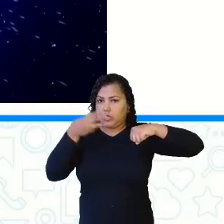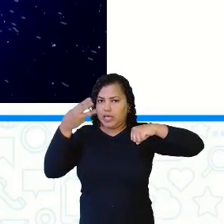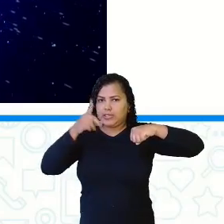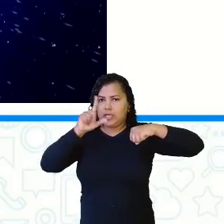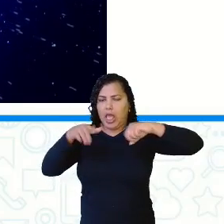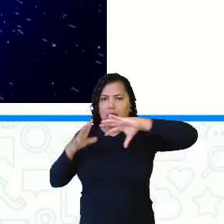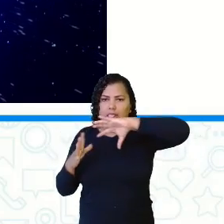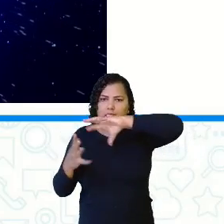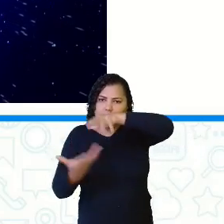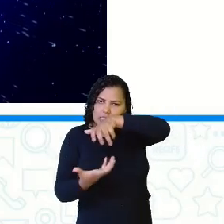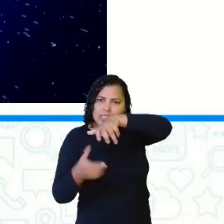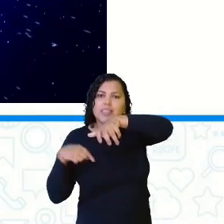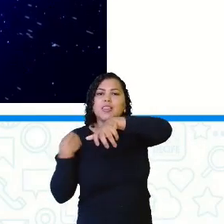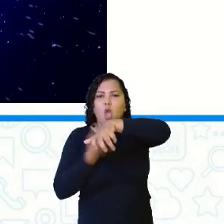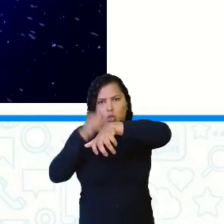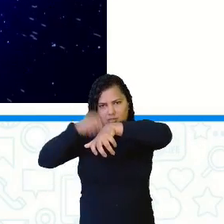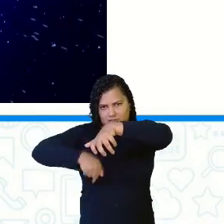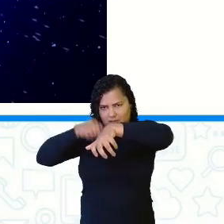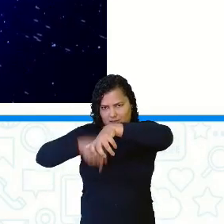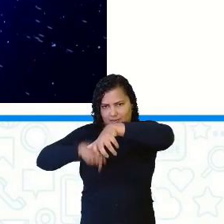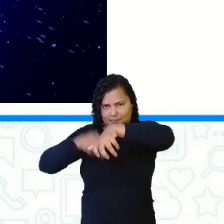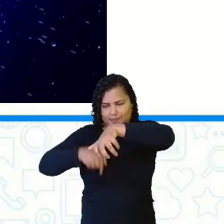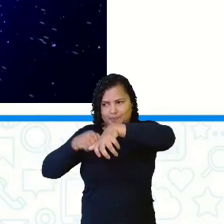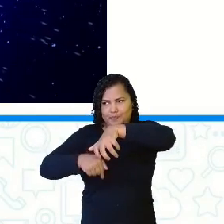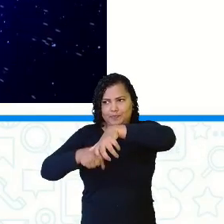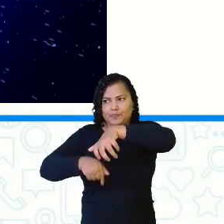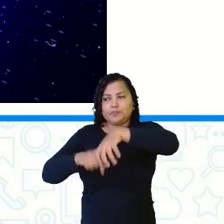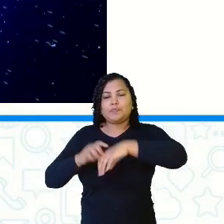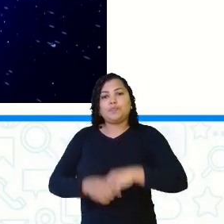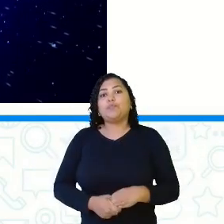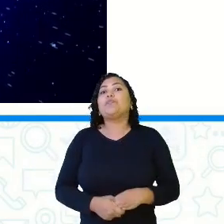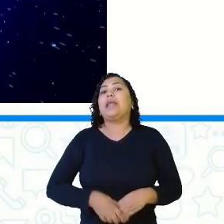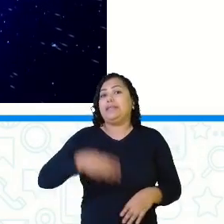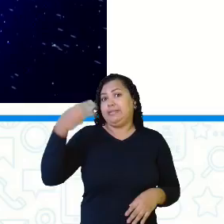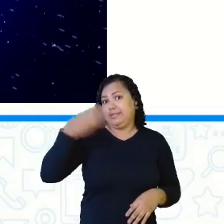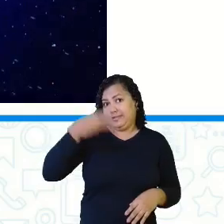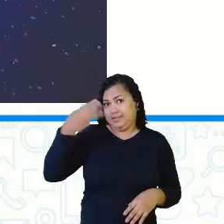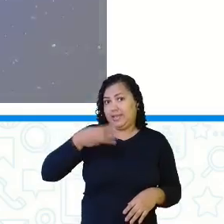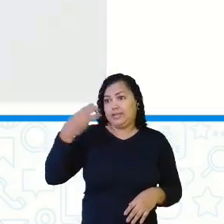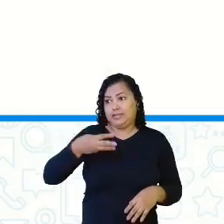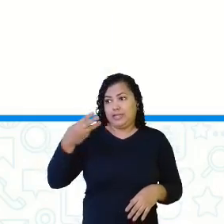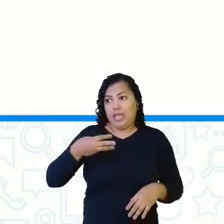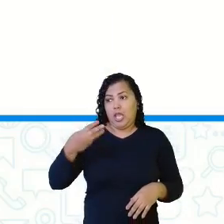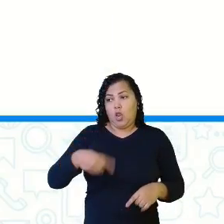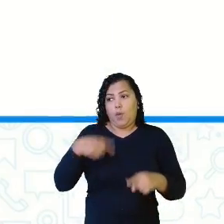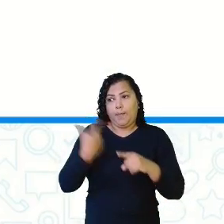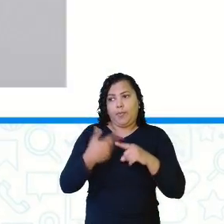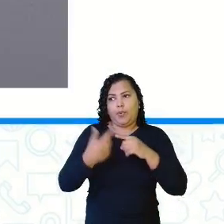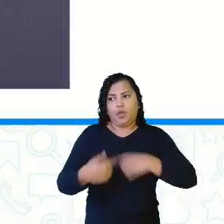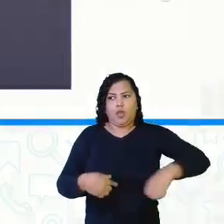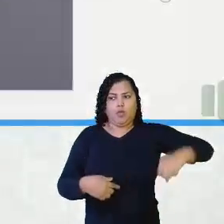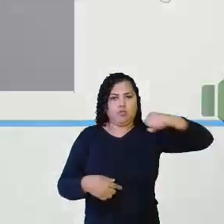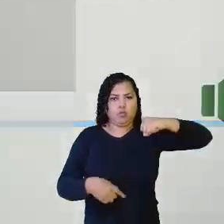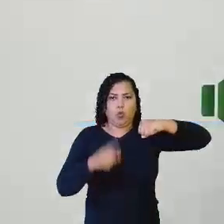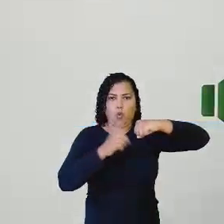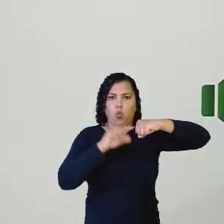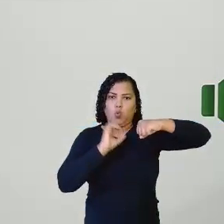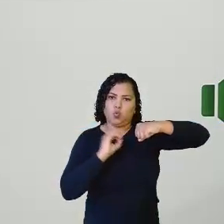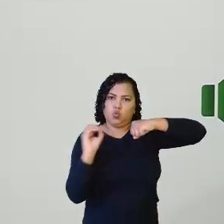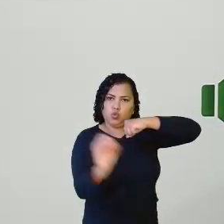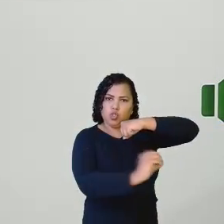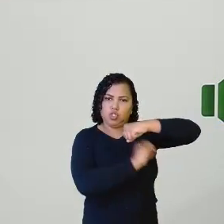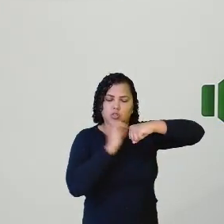nosso planeta. O nosso planeta, ele é o terceiro em proximidade do Sistema